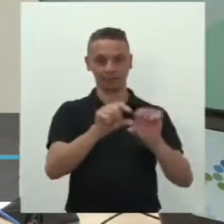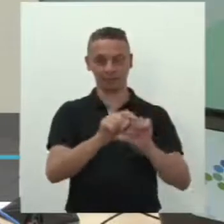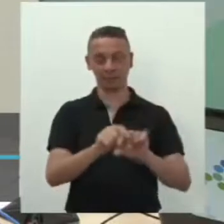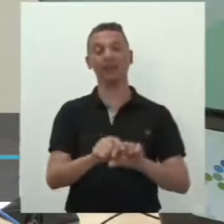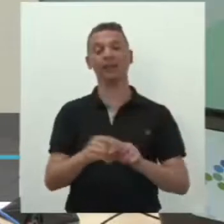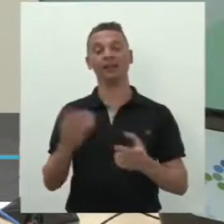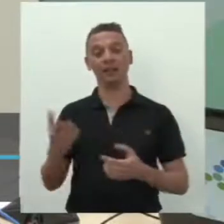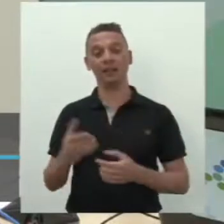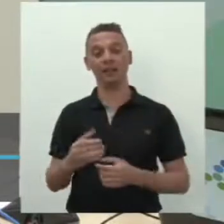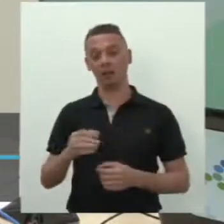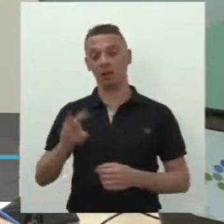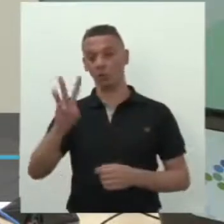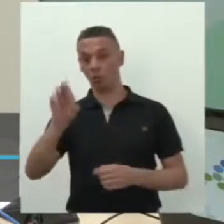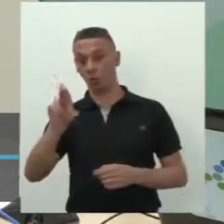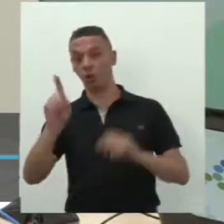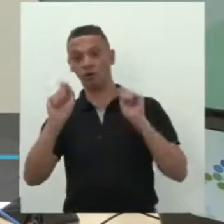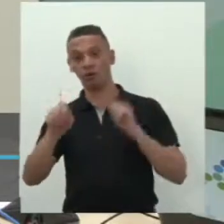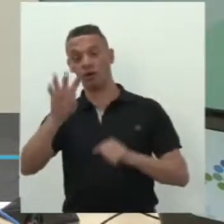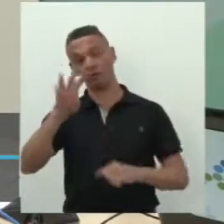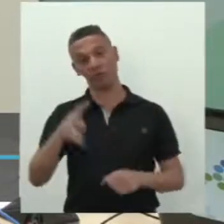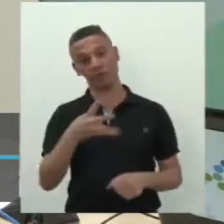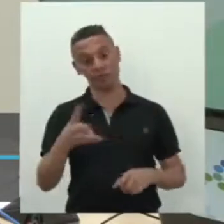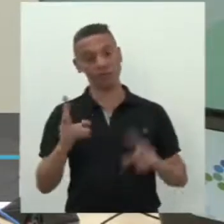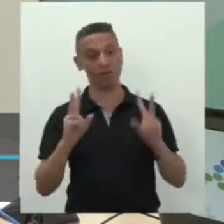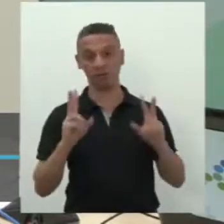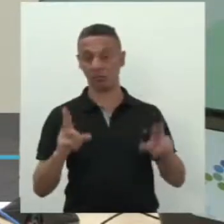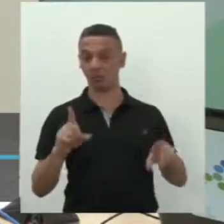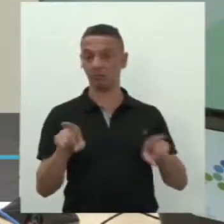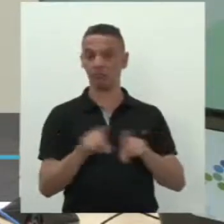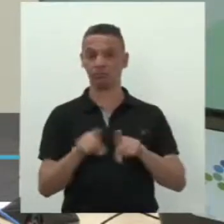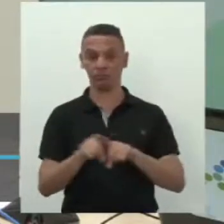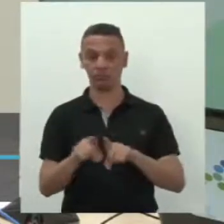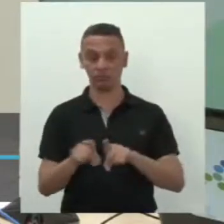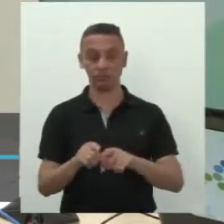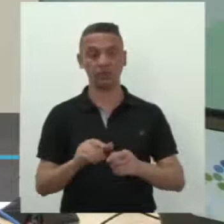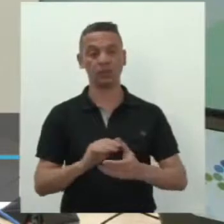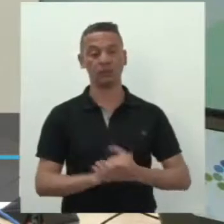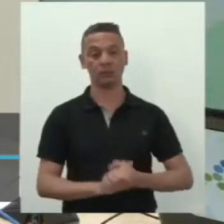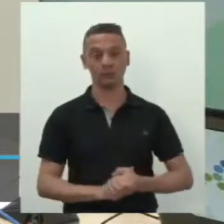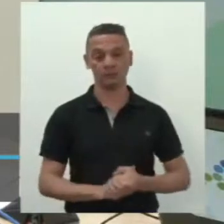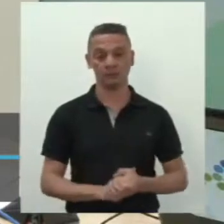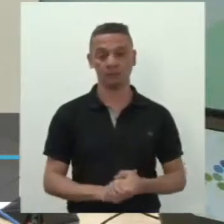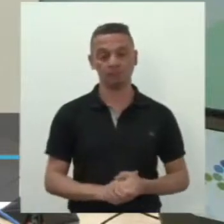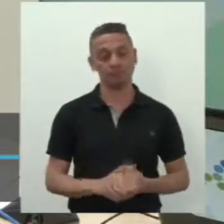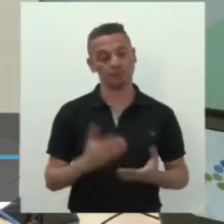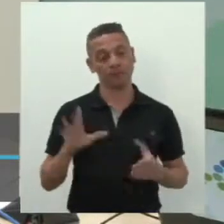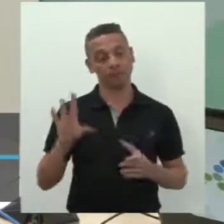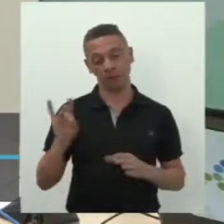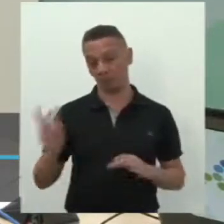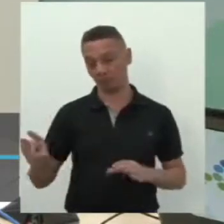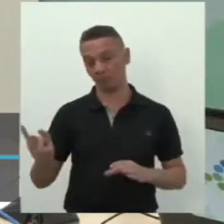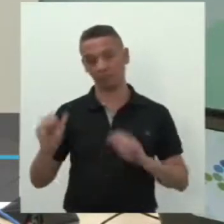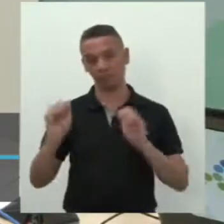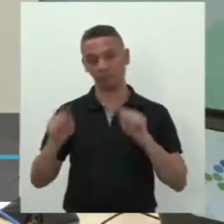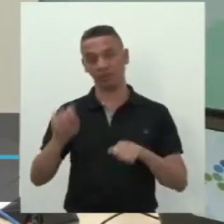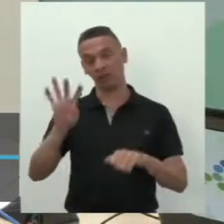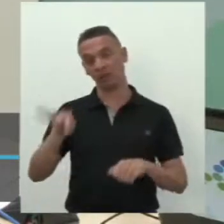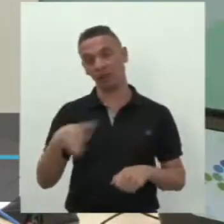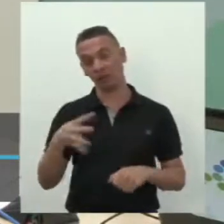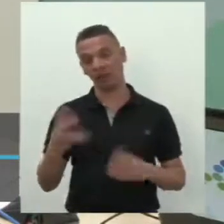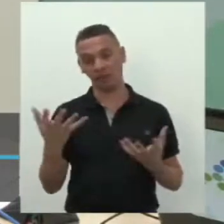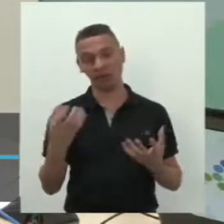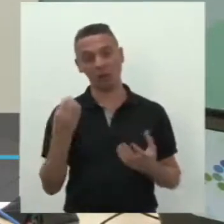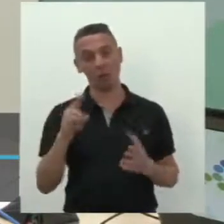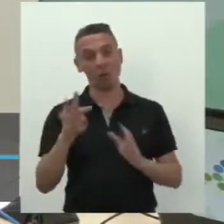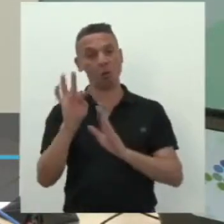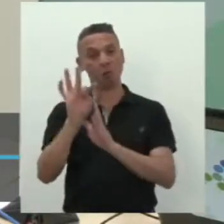de tabela também. Então, se você clicar com o botão direito, você vai ter a opção lá, colar como tabela. E aí você pode colocar como uma tabela, se você quiser, ou